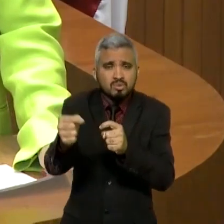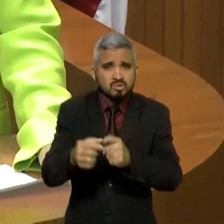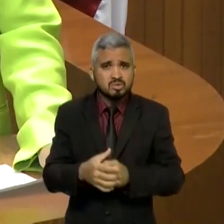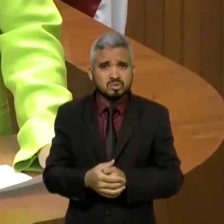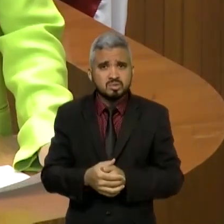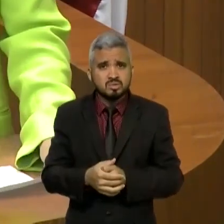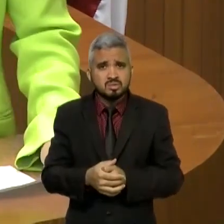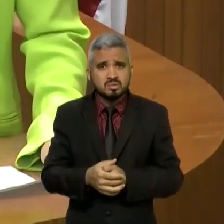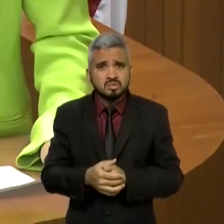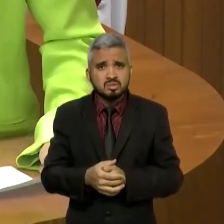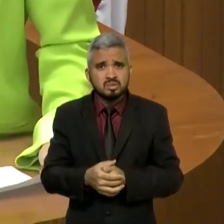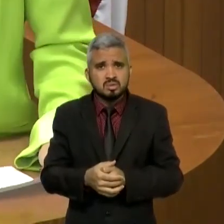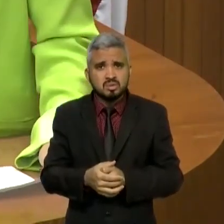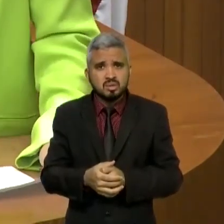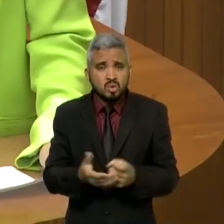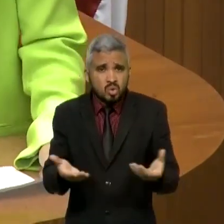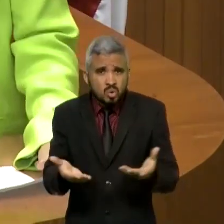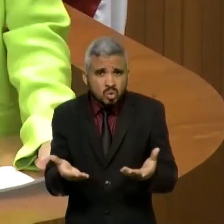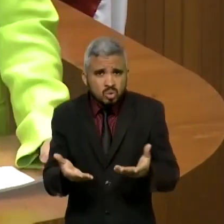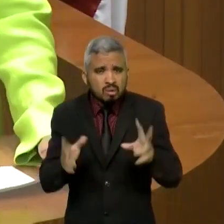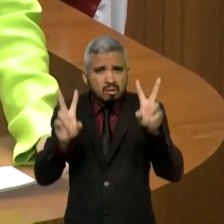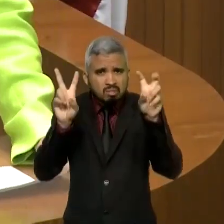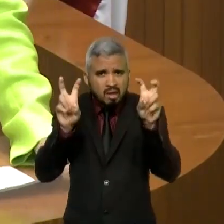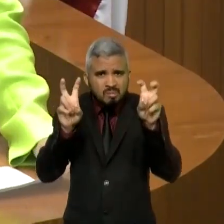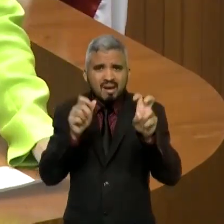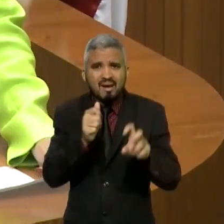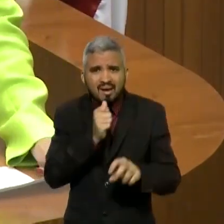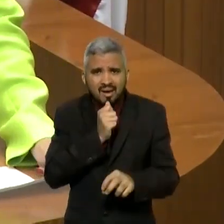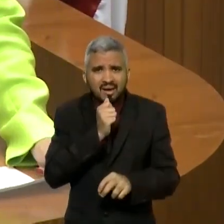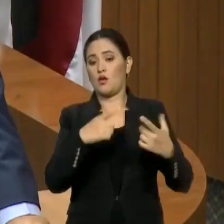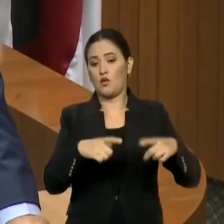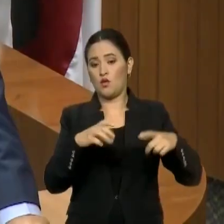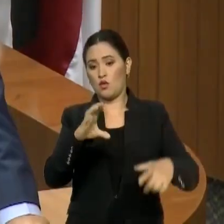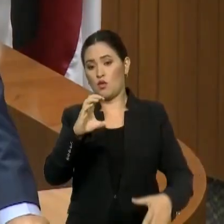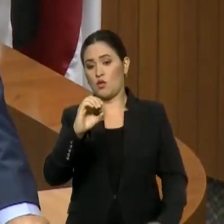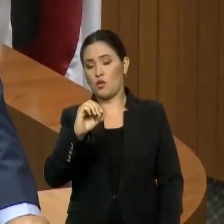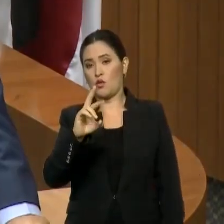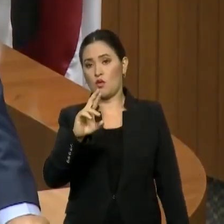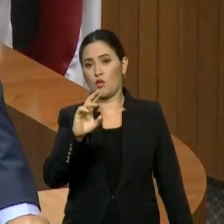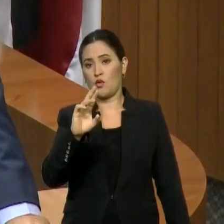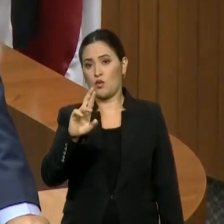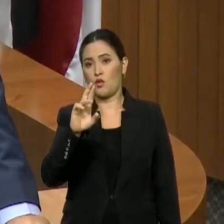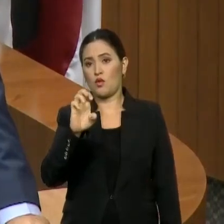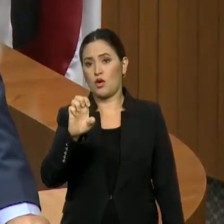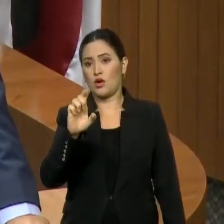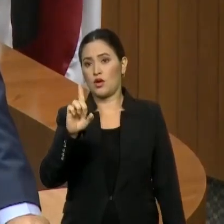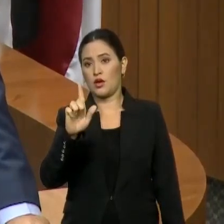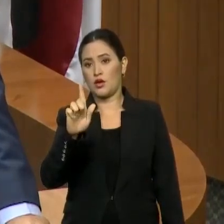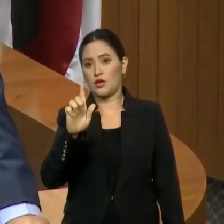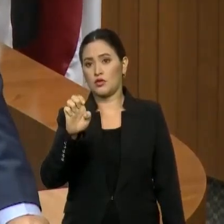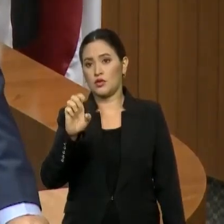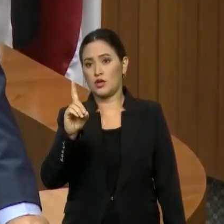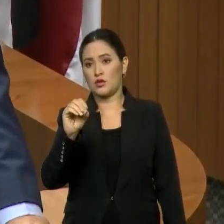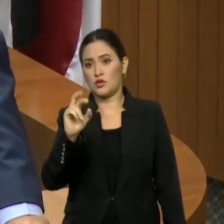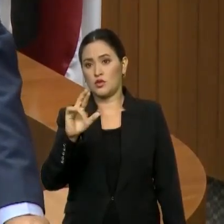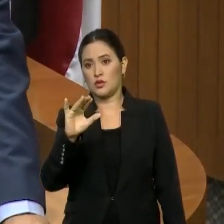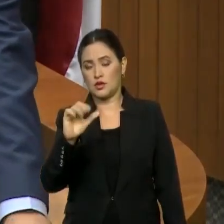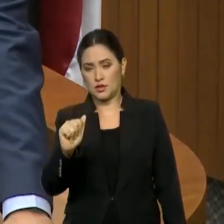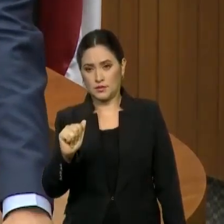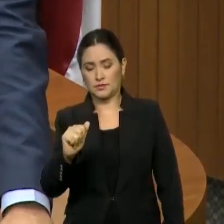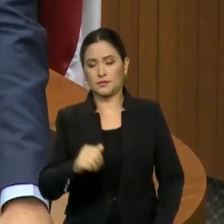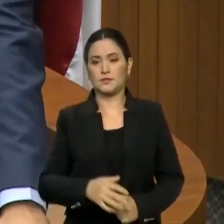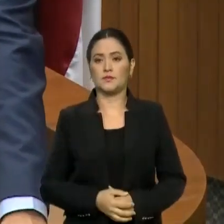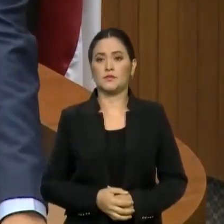regulamentada, para ter que falar sobre impunidade nesse tipo de caso. Sobre esse assunto, o deputado Neto Evangelista